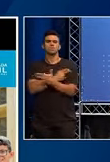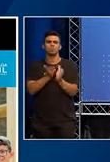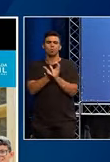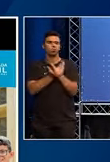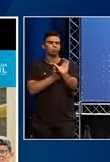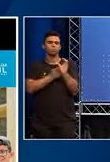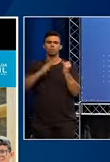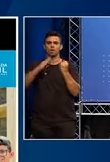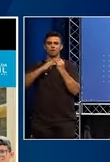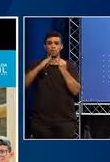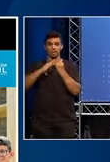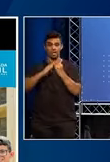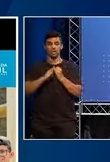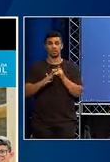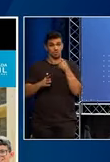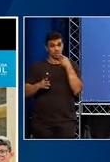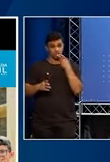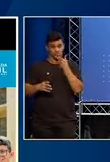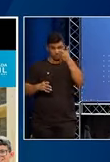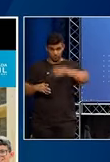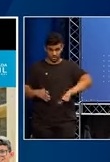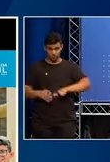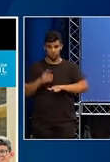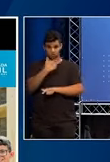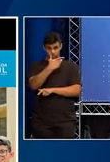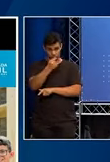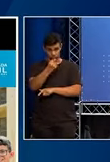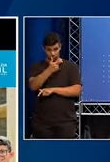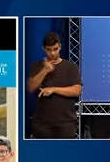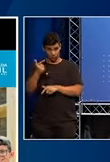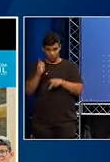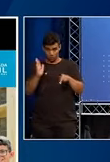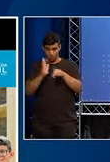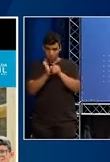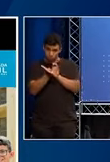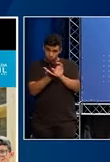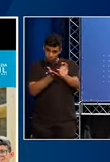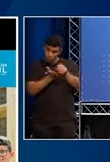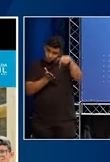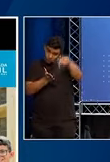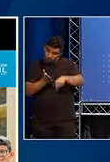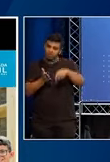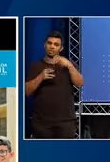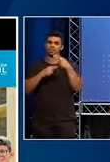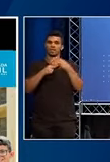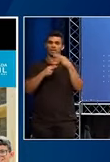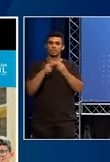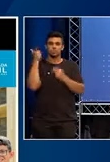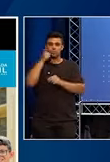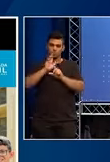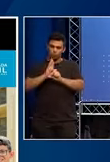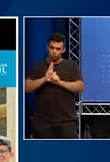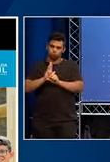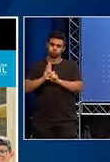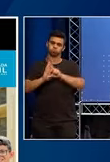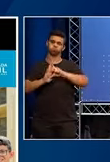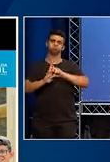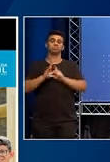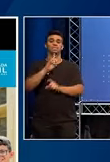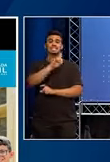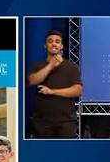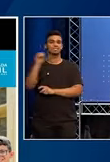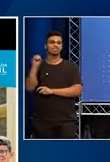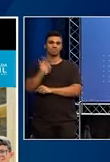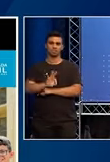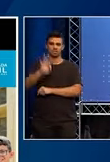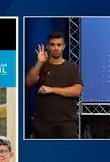repetir. Janeiro de 2022, com recursos próprios da Caixa, nós crescemos 100%.